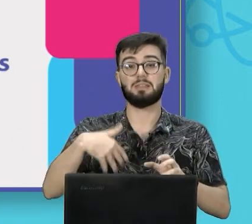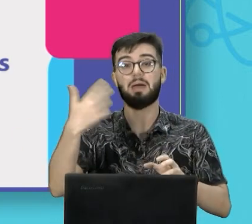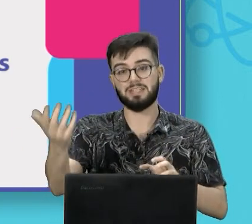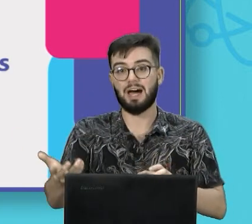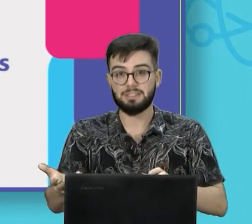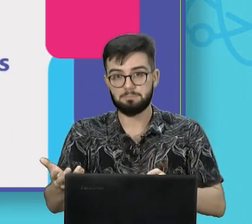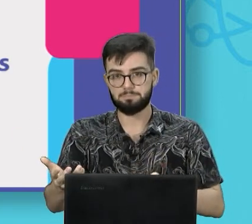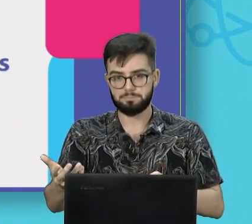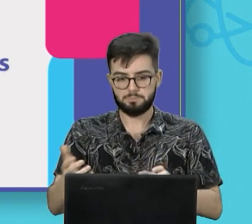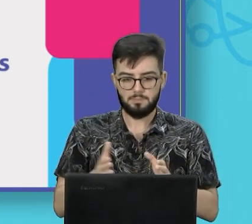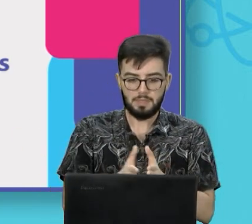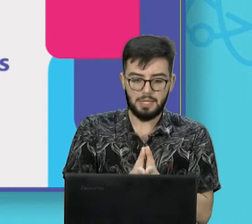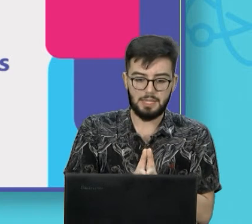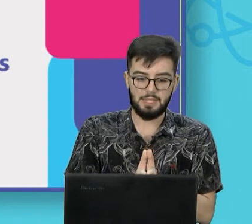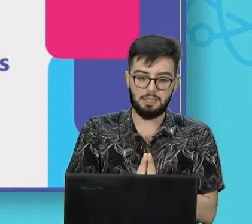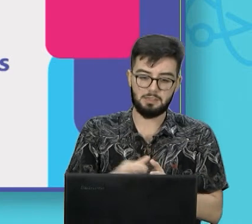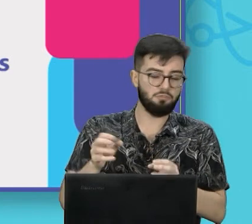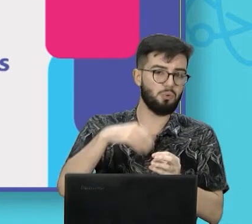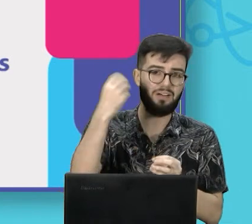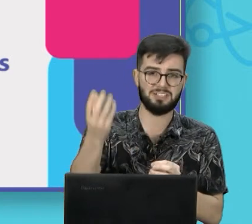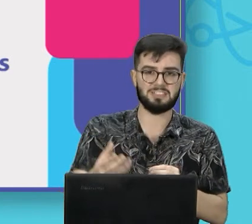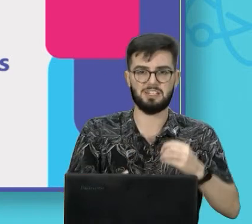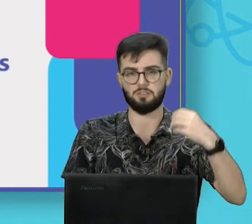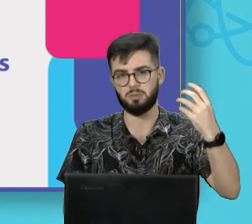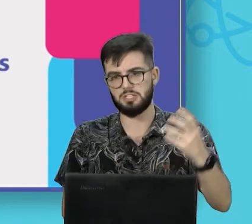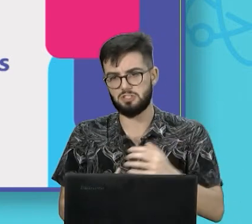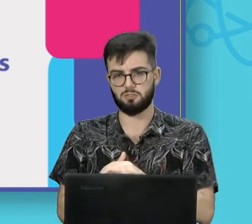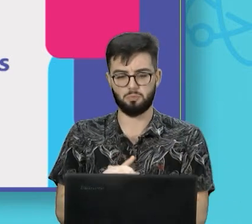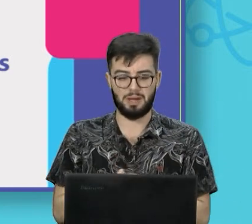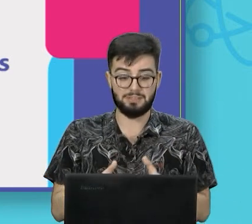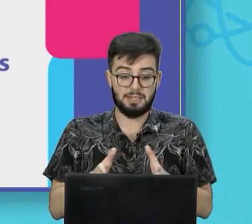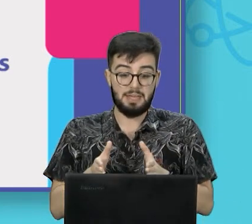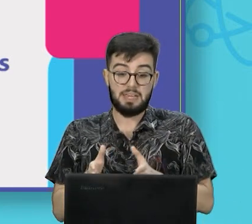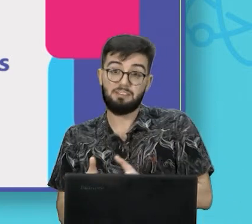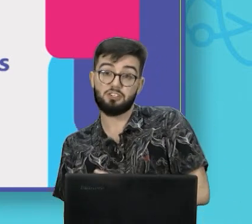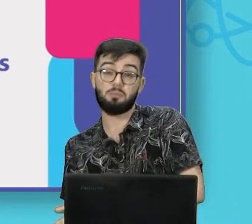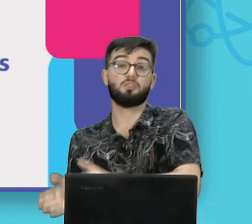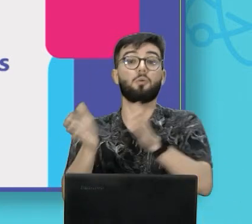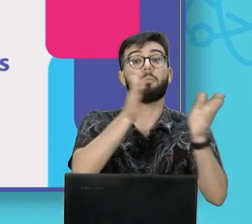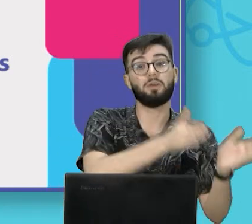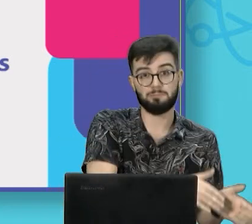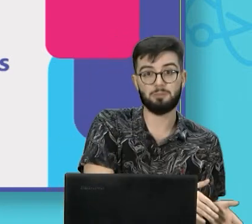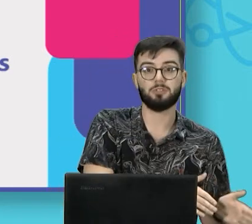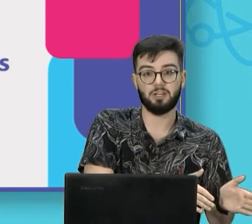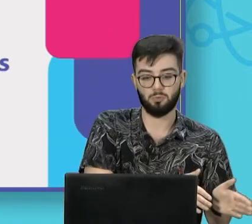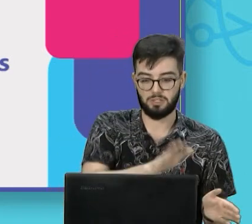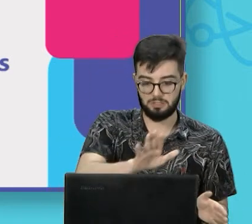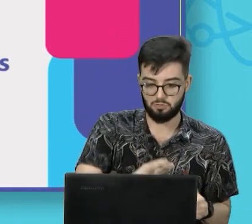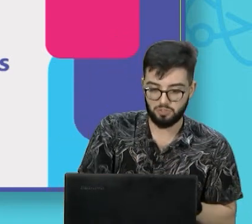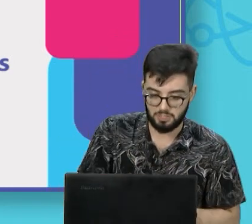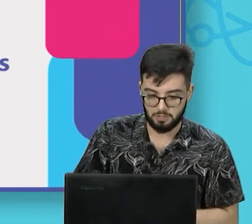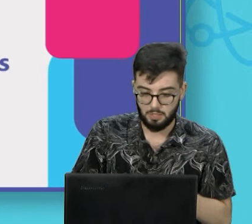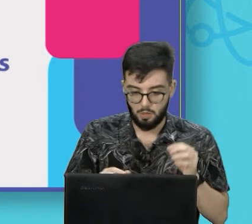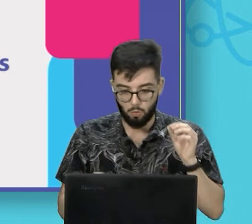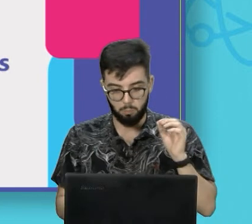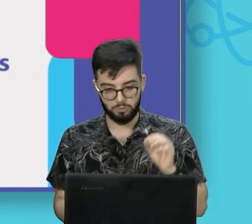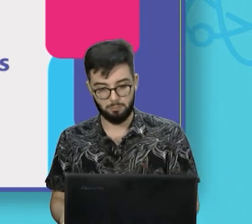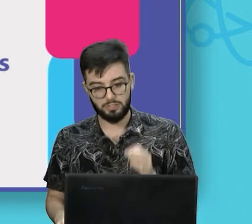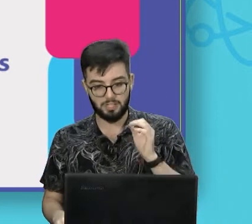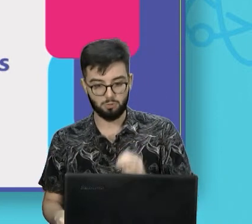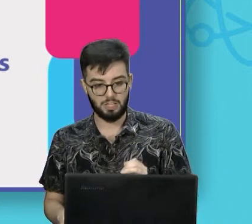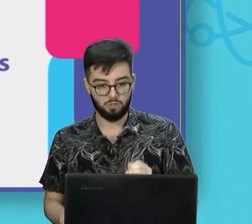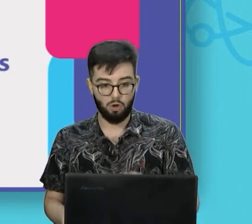era Justamente a liberdade e divulgavam as ideias iluministas e tudo mais ele vai estar no seu país poder moderador ele diz o seguinte